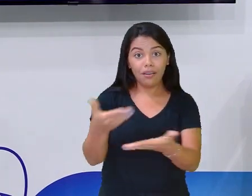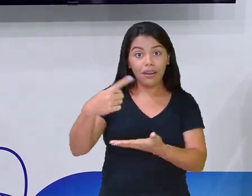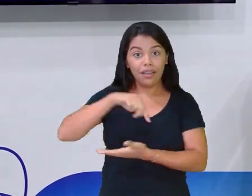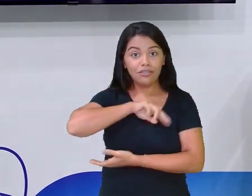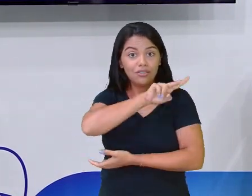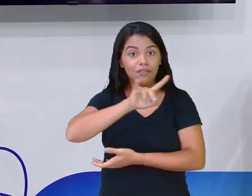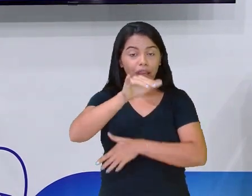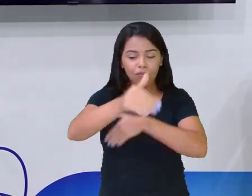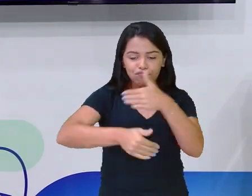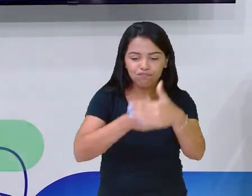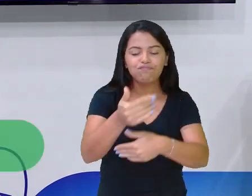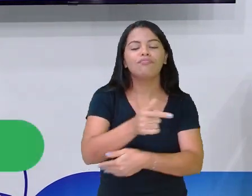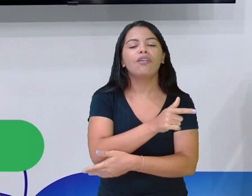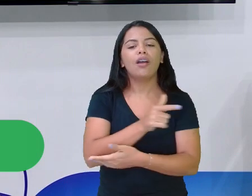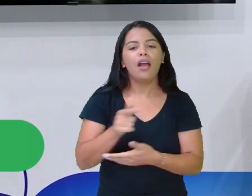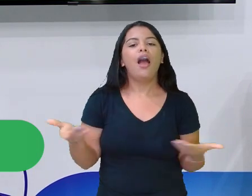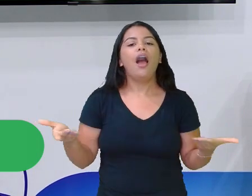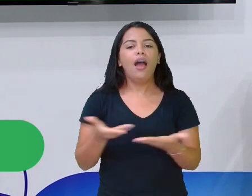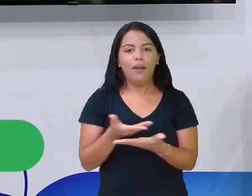vai desenvolver esse